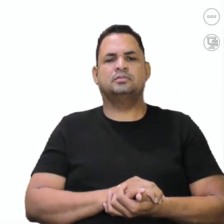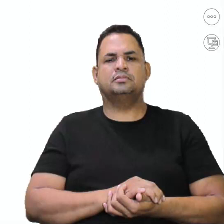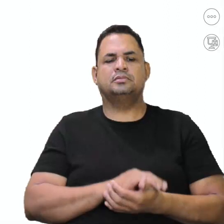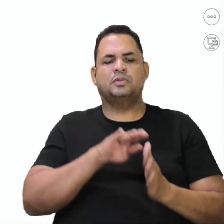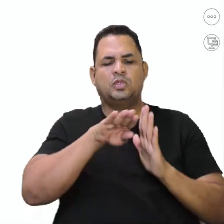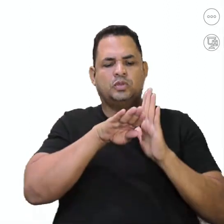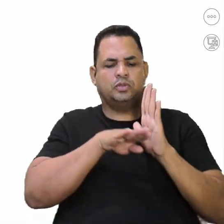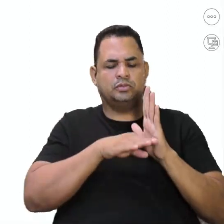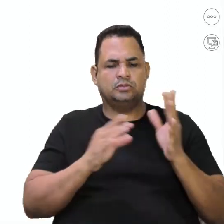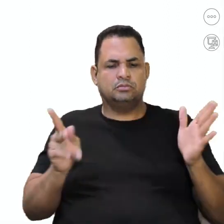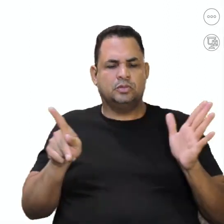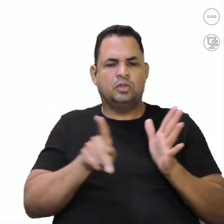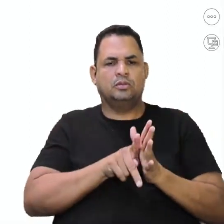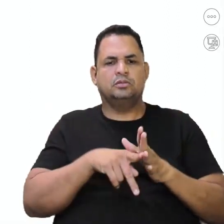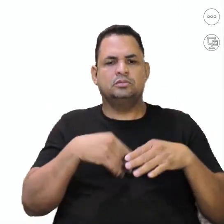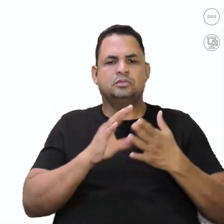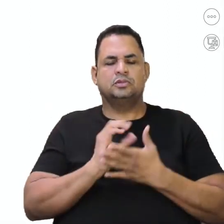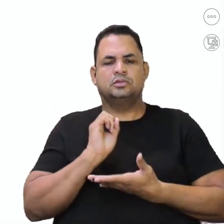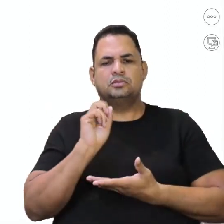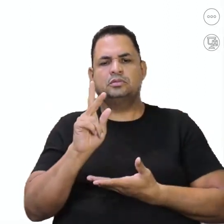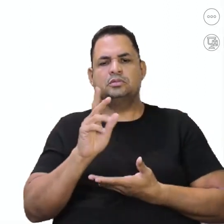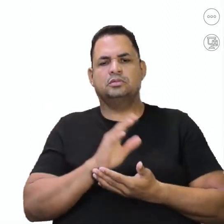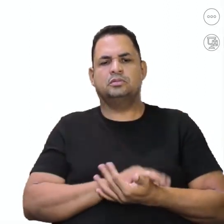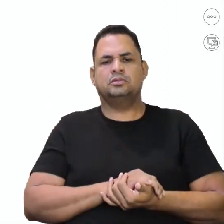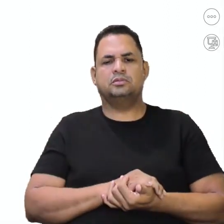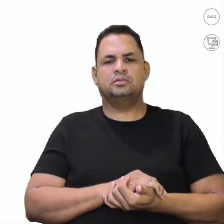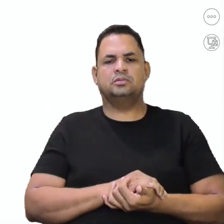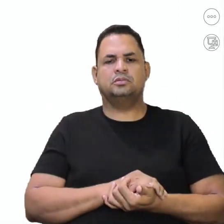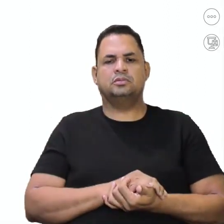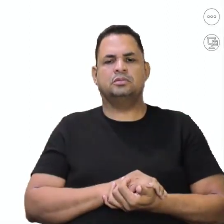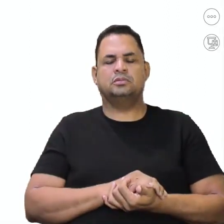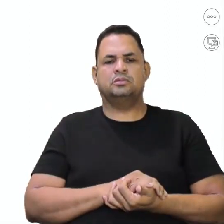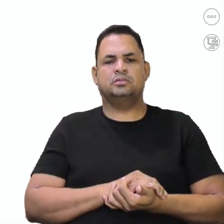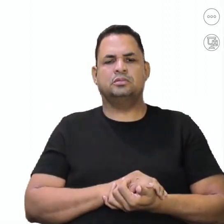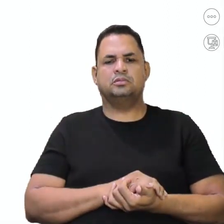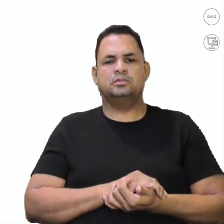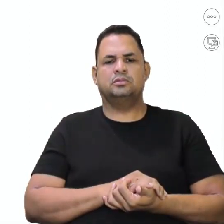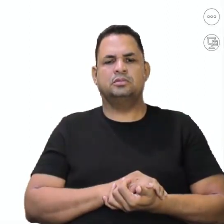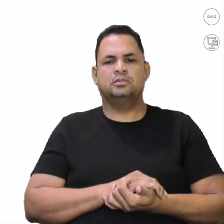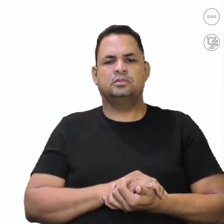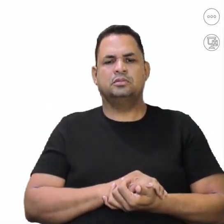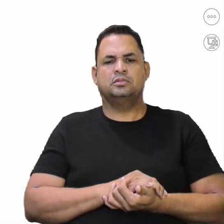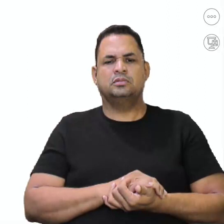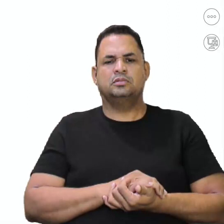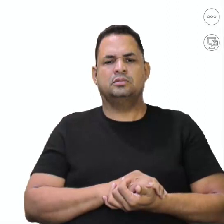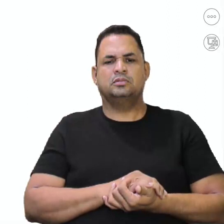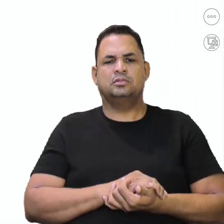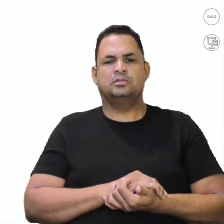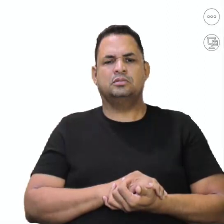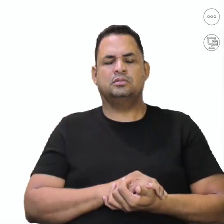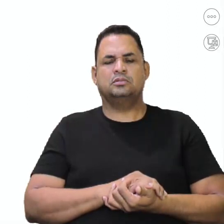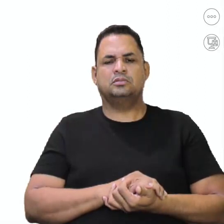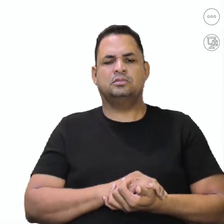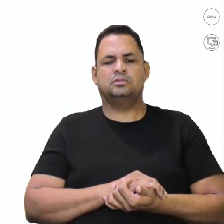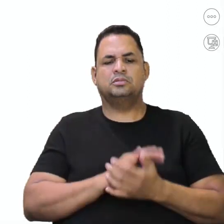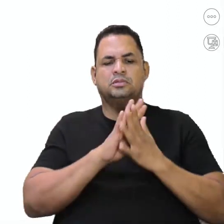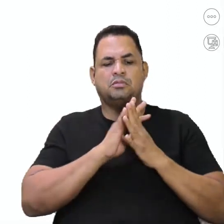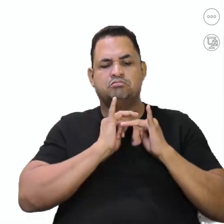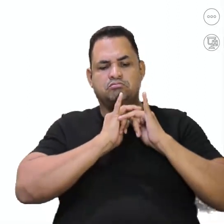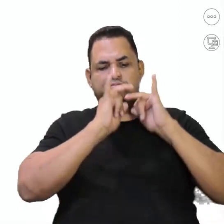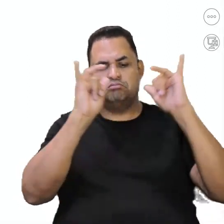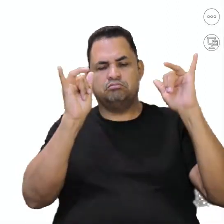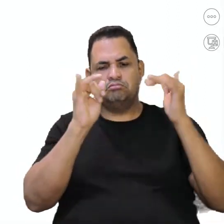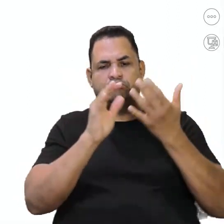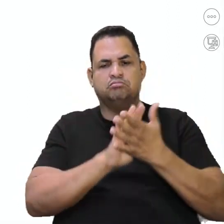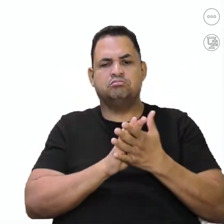ou tópicos específicos. Alright? They are published in print formats. Então, eles são publicados